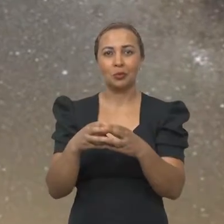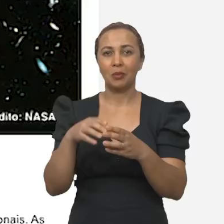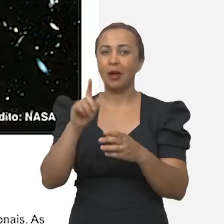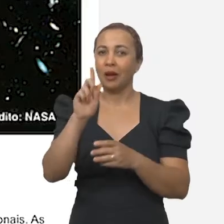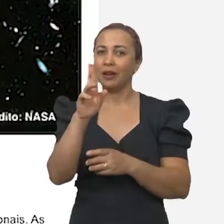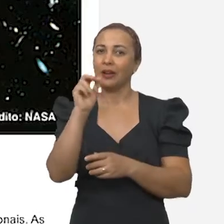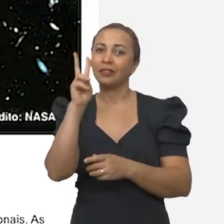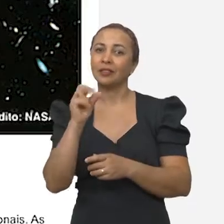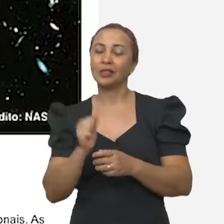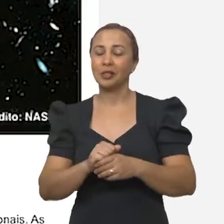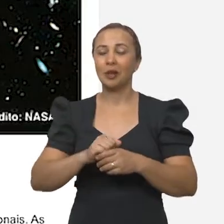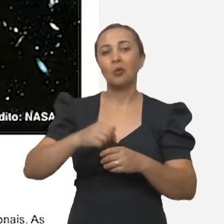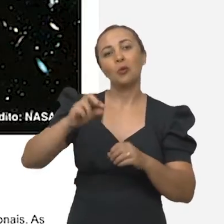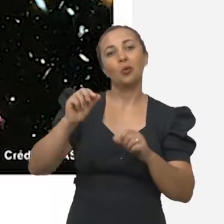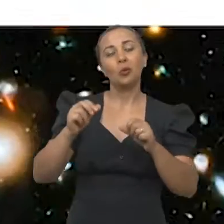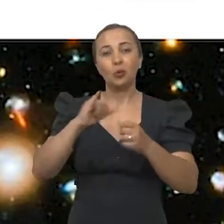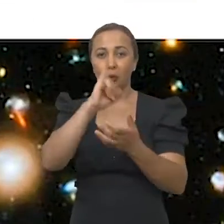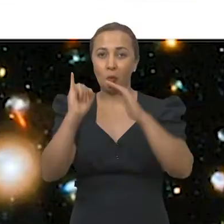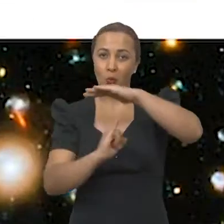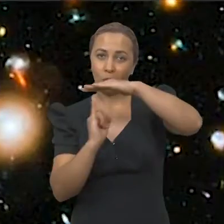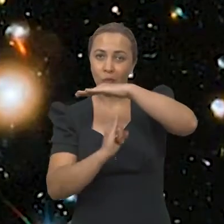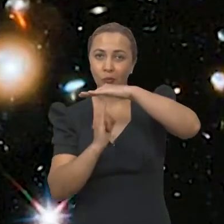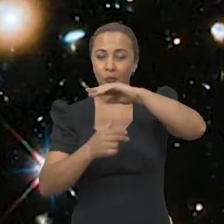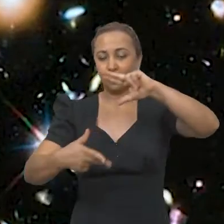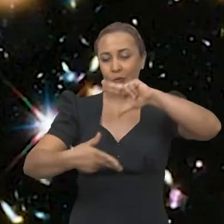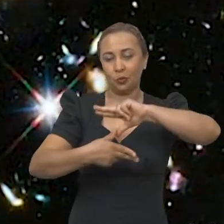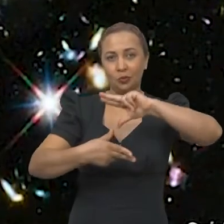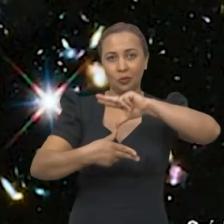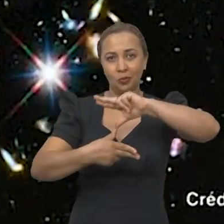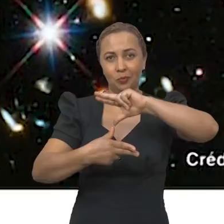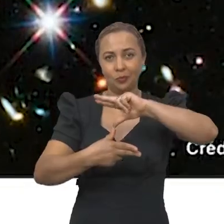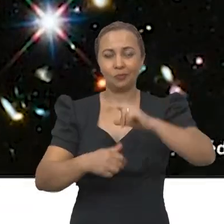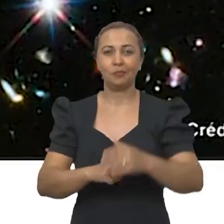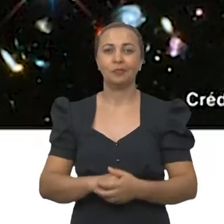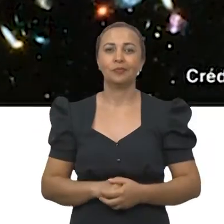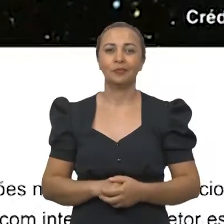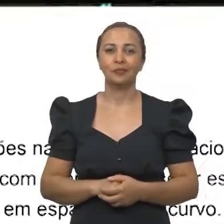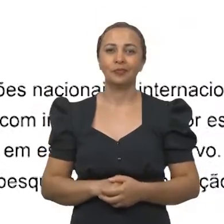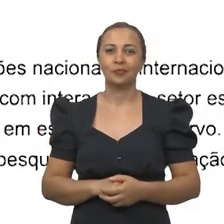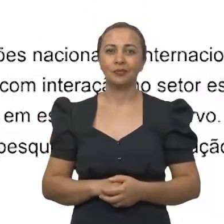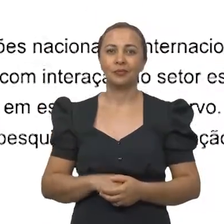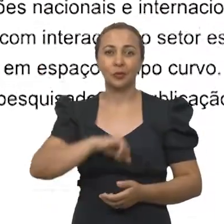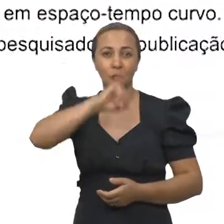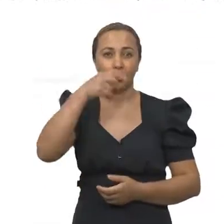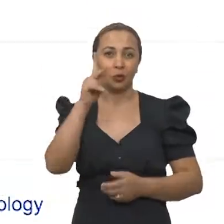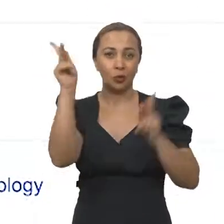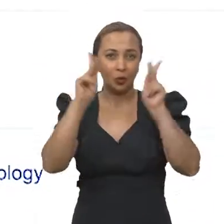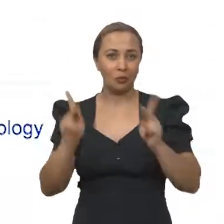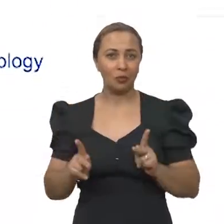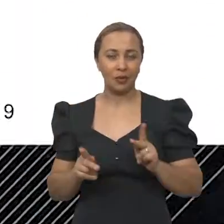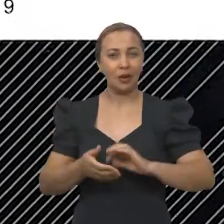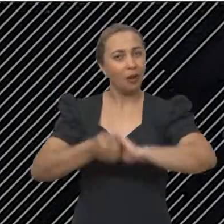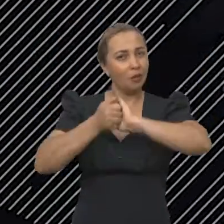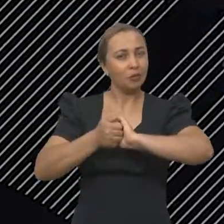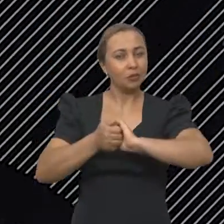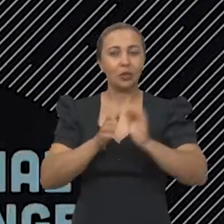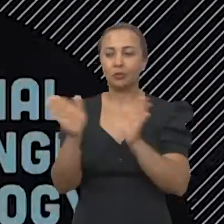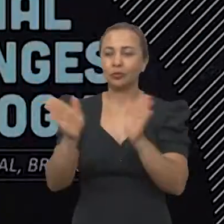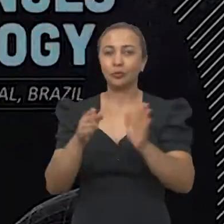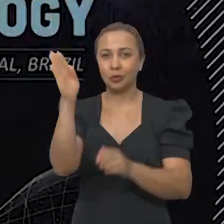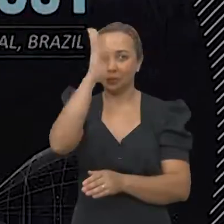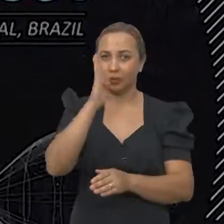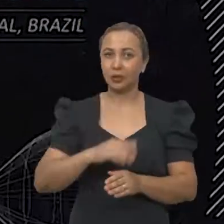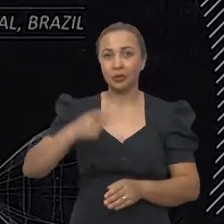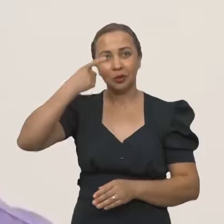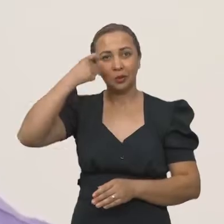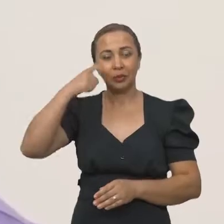o grupo de Gravitação e Cosmologia do Instituto de Física da UFBA. O JPAS é uma colaboração entre o Brasil